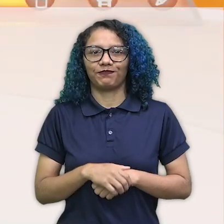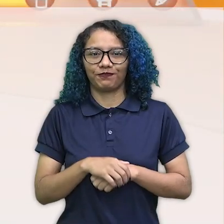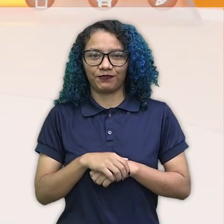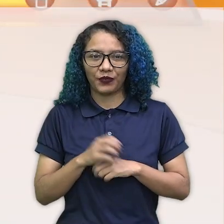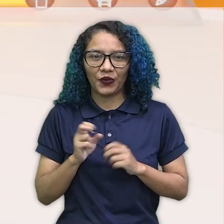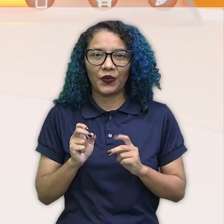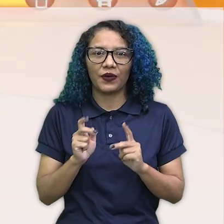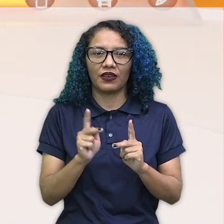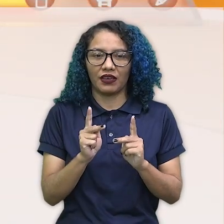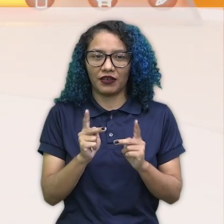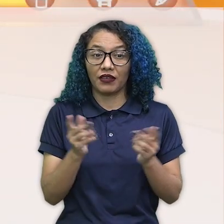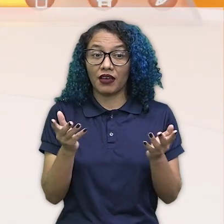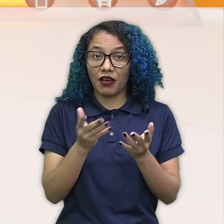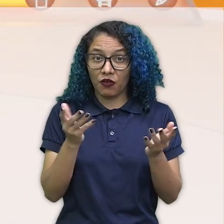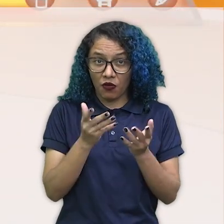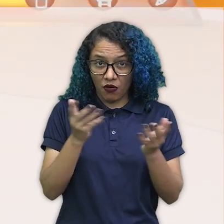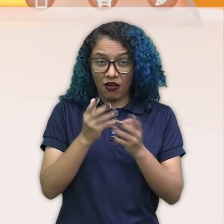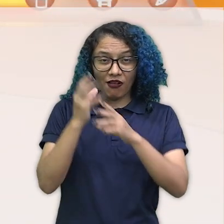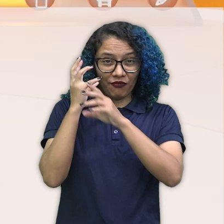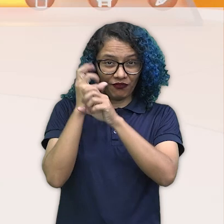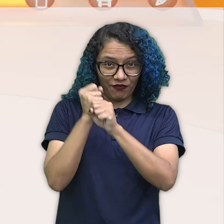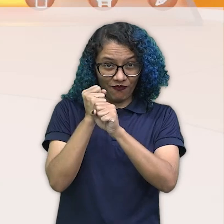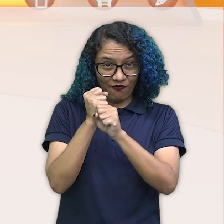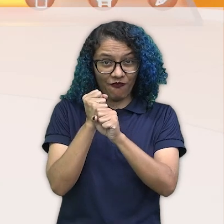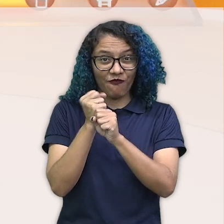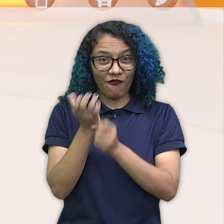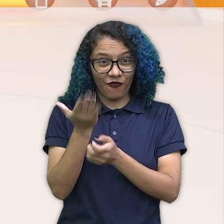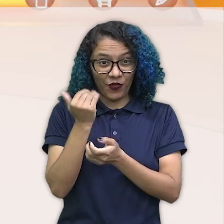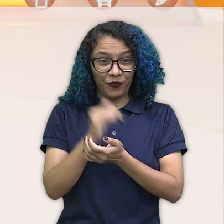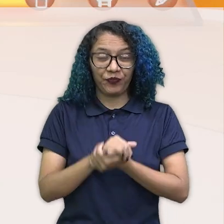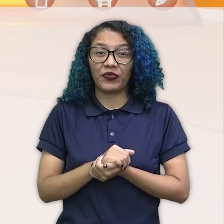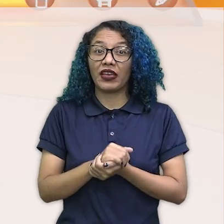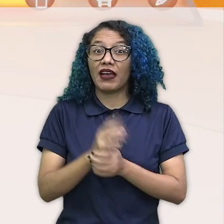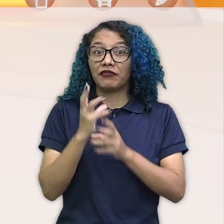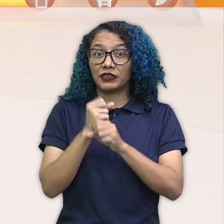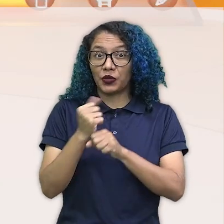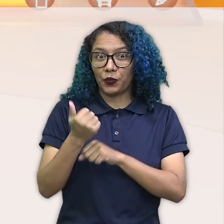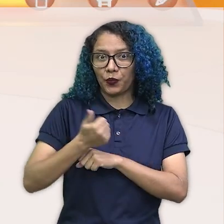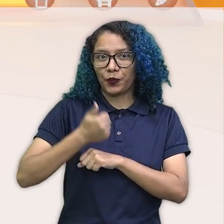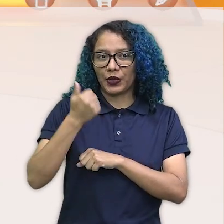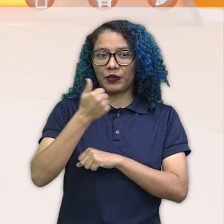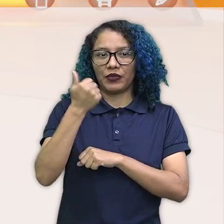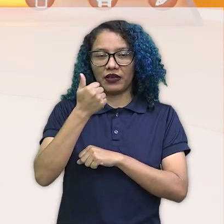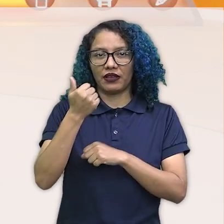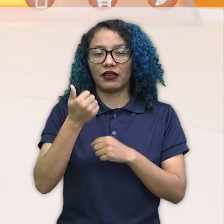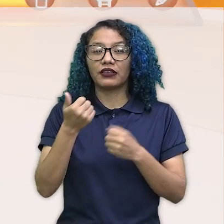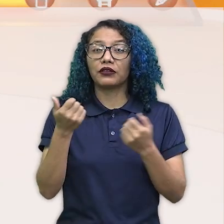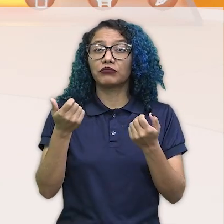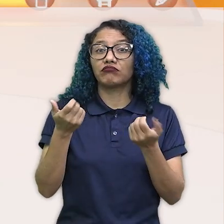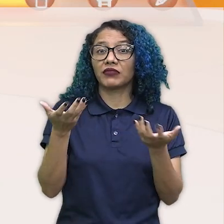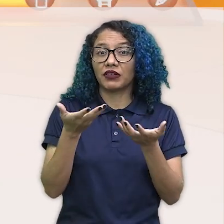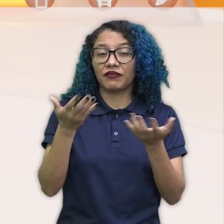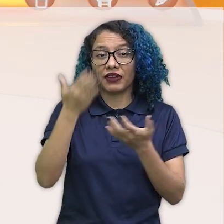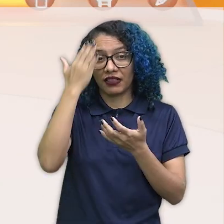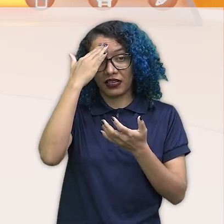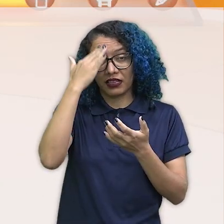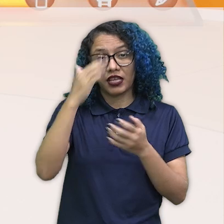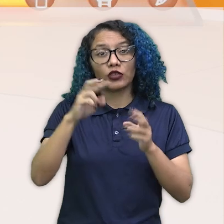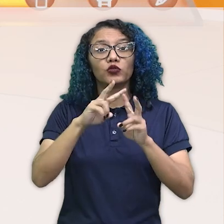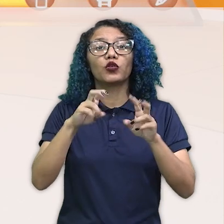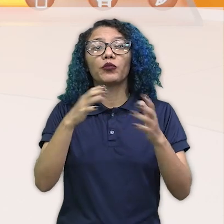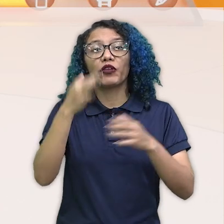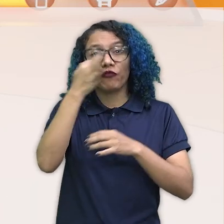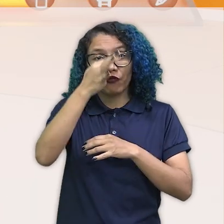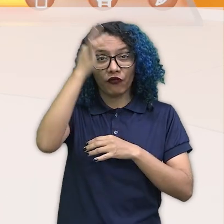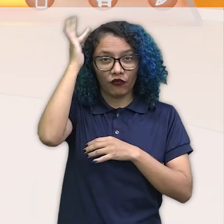Muito bem, pessoal, vamos fazer a nossa revisão número 1, né? E entender um pouquinho de Michel